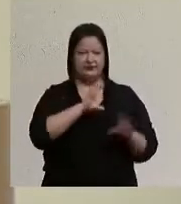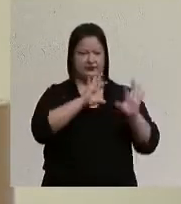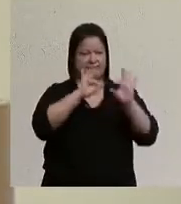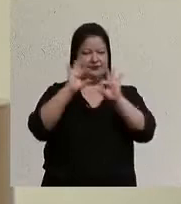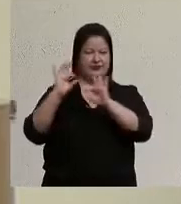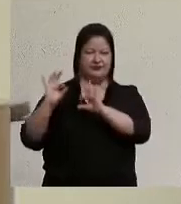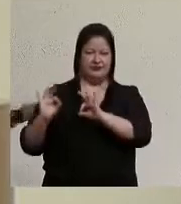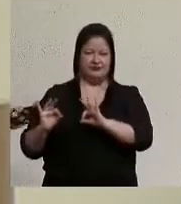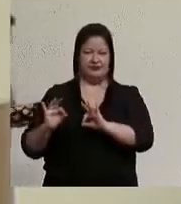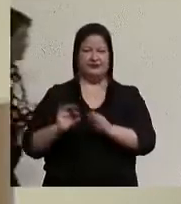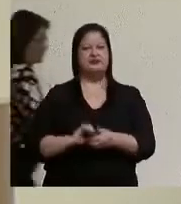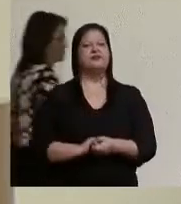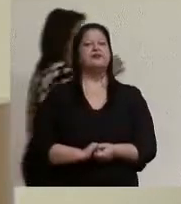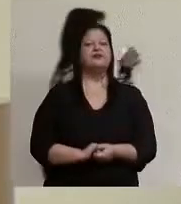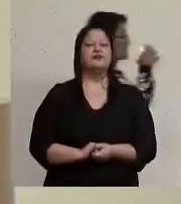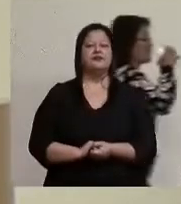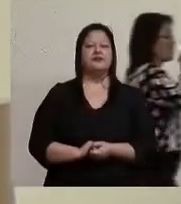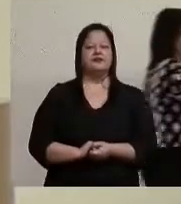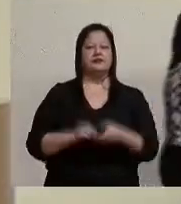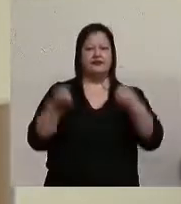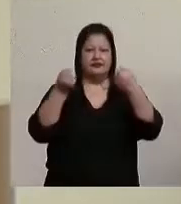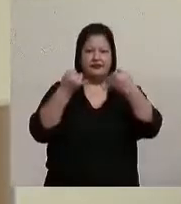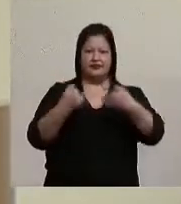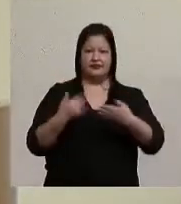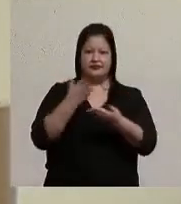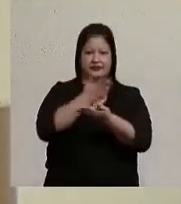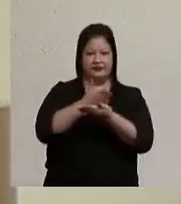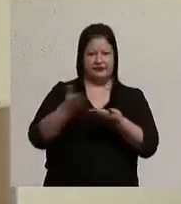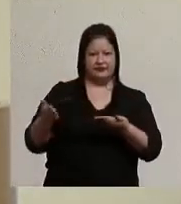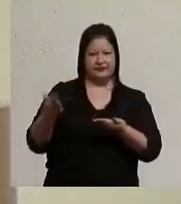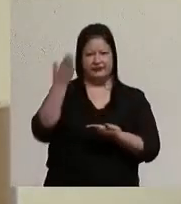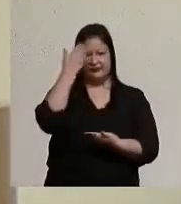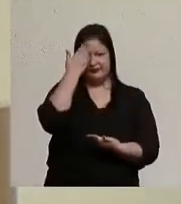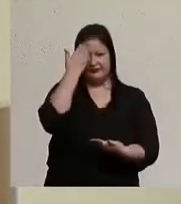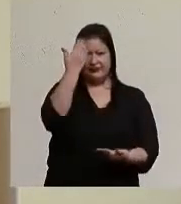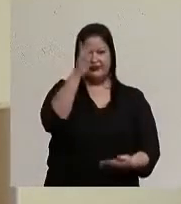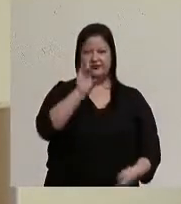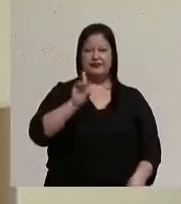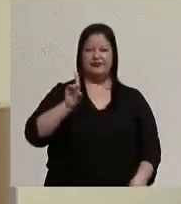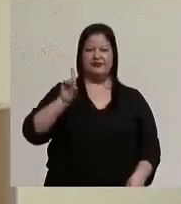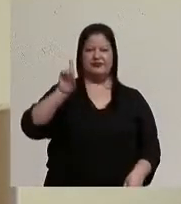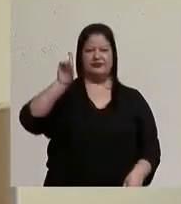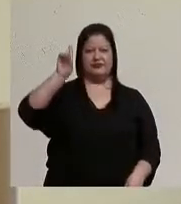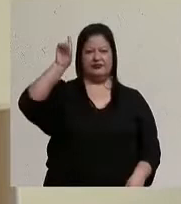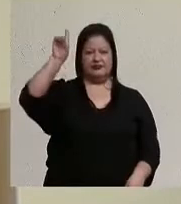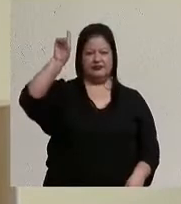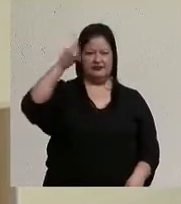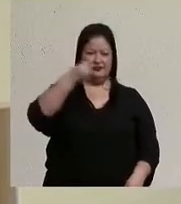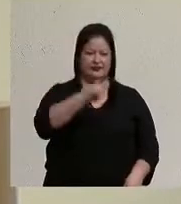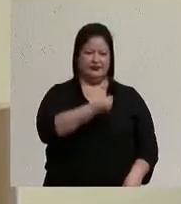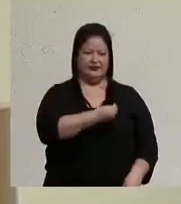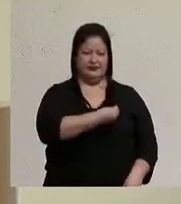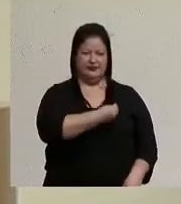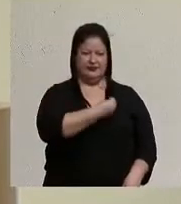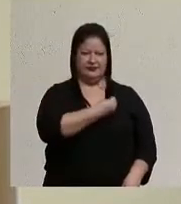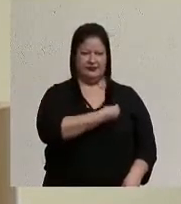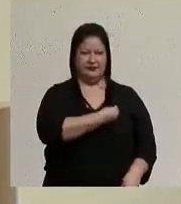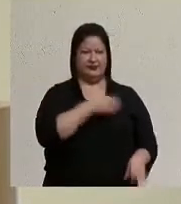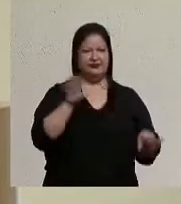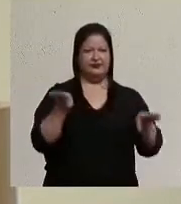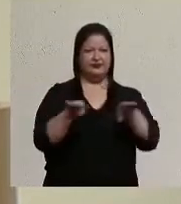nos assiste gostaria de começar a minha fala hoje agradecendo a Deus pela oportunidade agradecer a